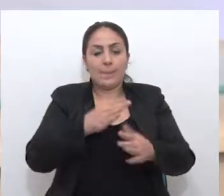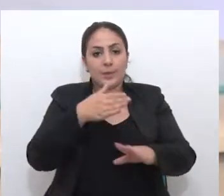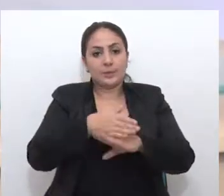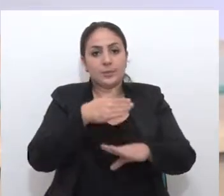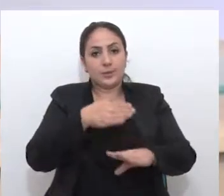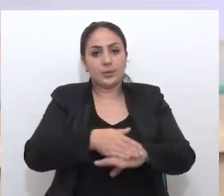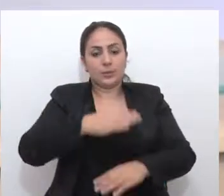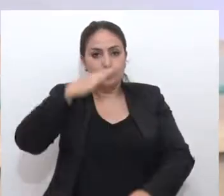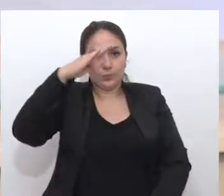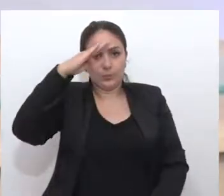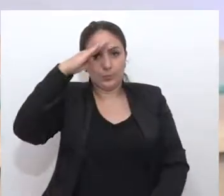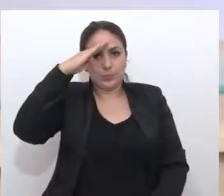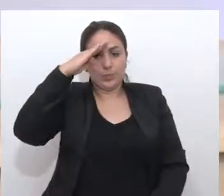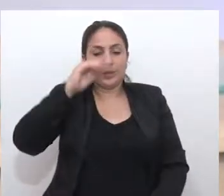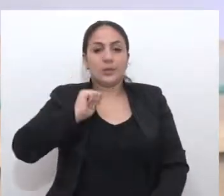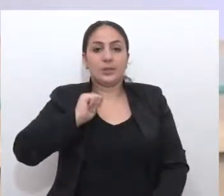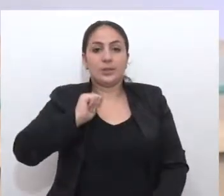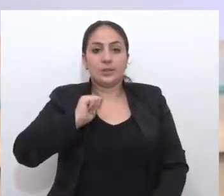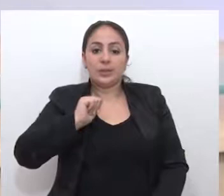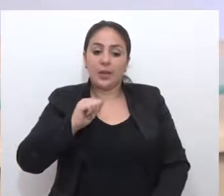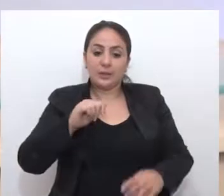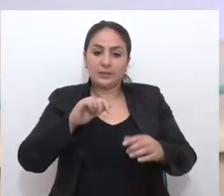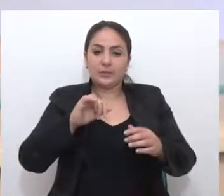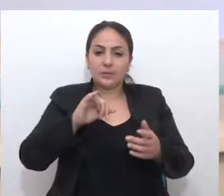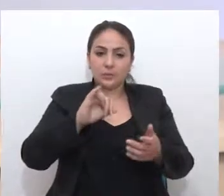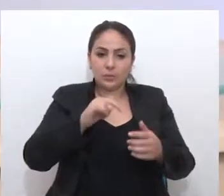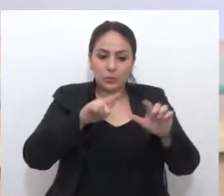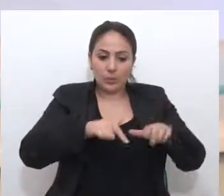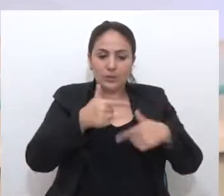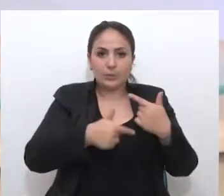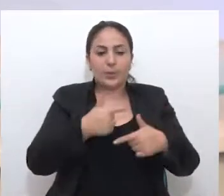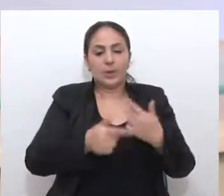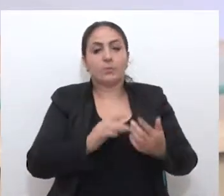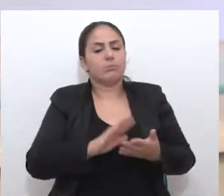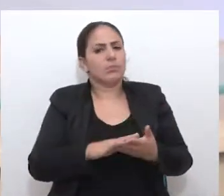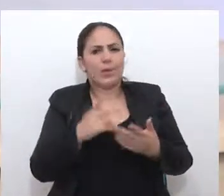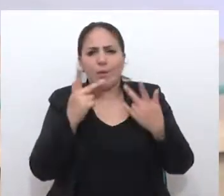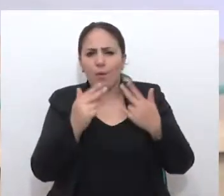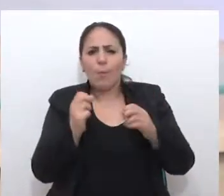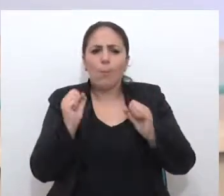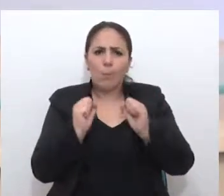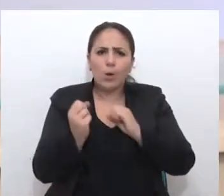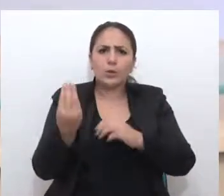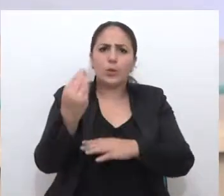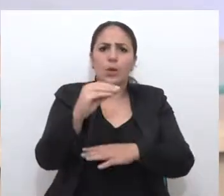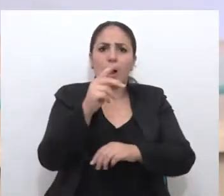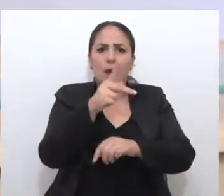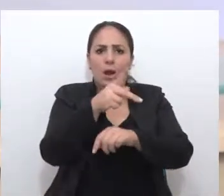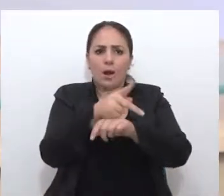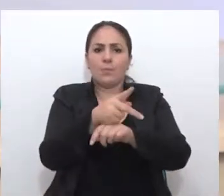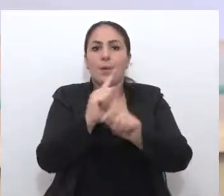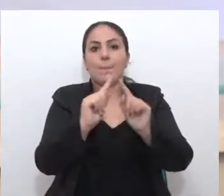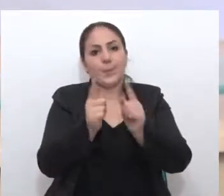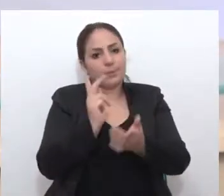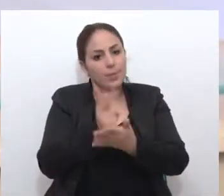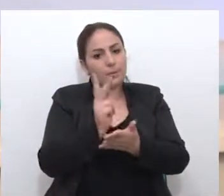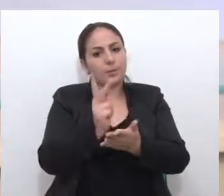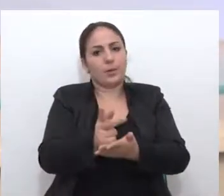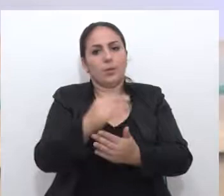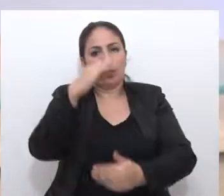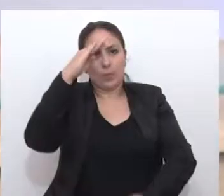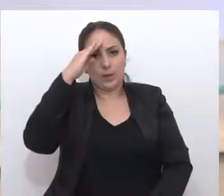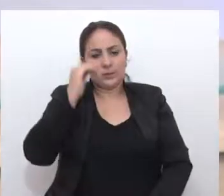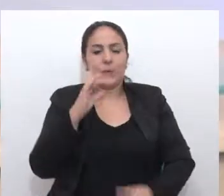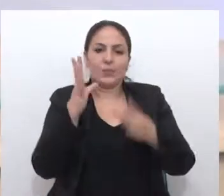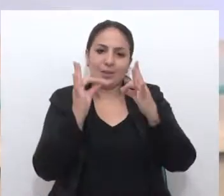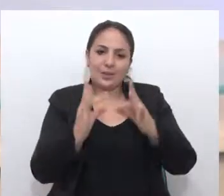presença física dos vigilantes nos postos de trabalho, mesmo após a implantação de câmeras de